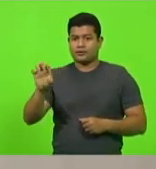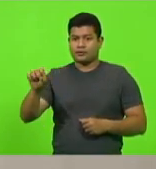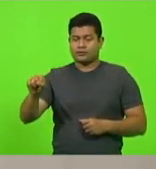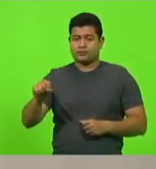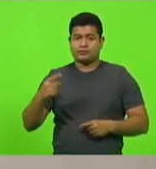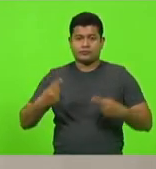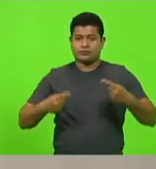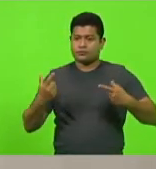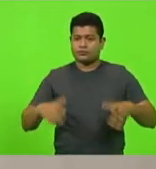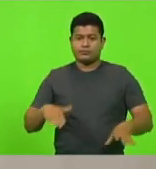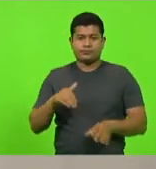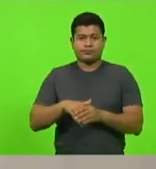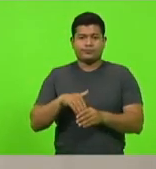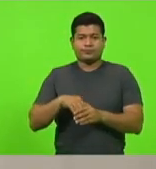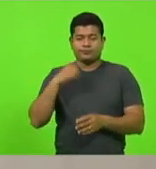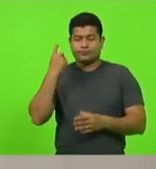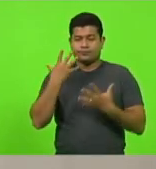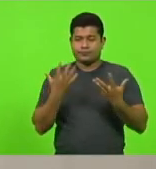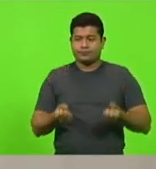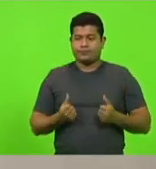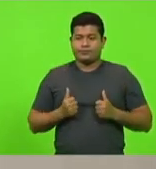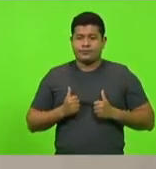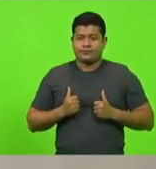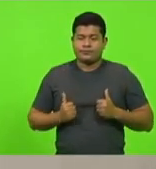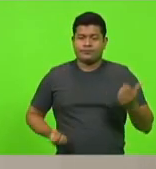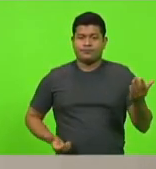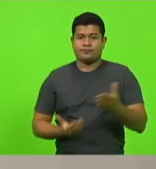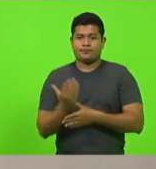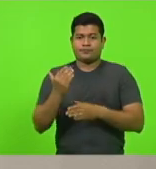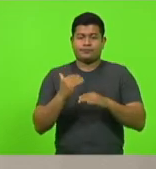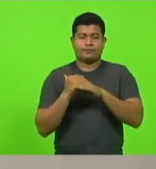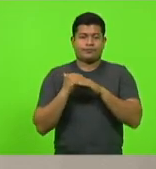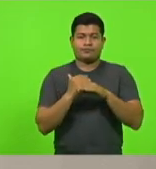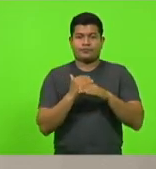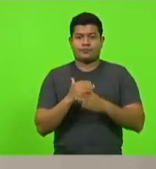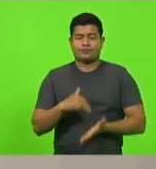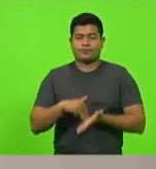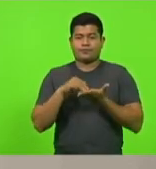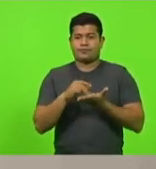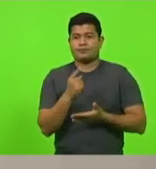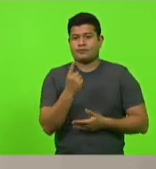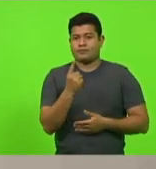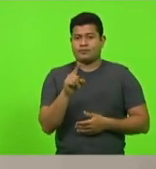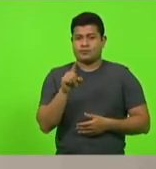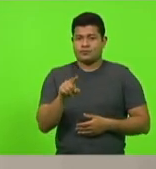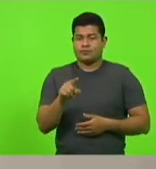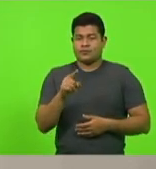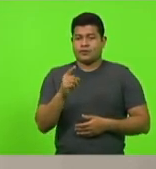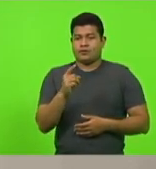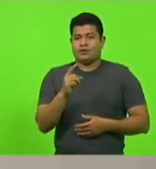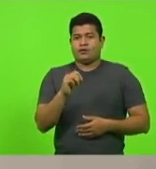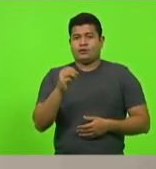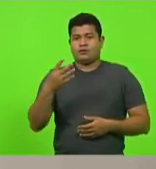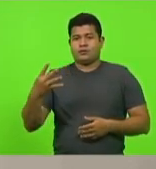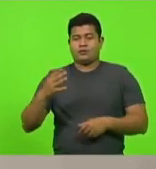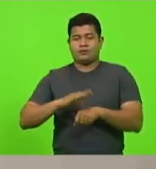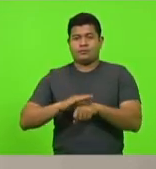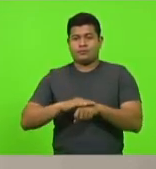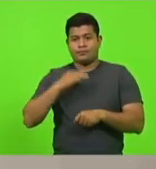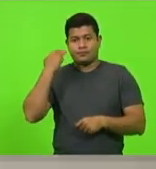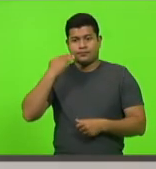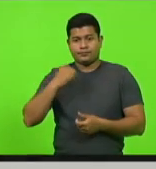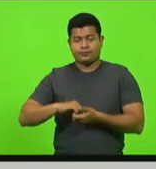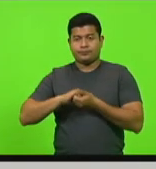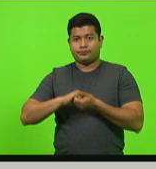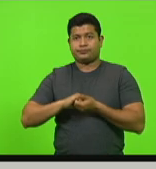votação, deputados que aprovam, permaneçam como se encontram. Aprovado por unanimidade. Moção 1104, autor deputado Márcio Machado,